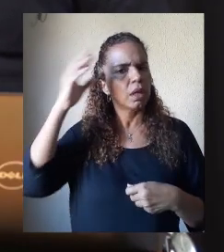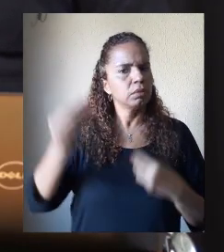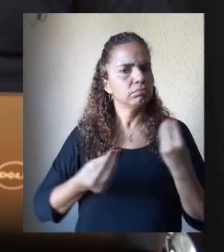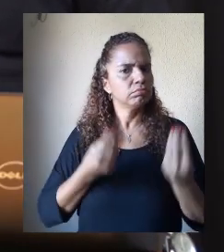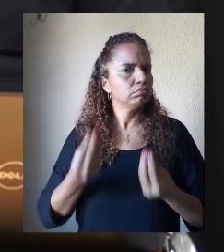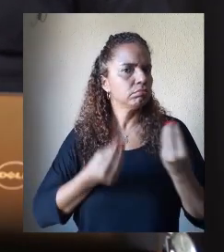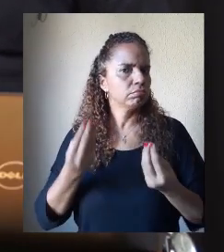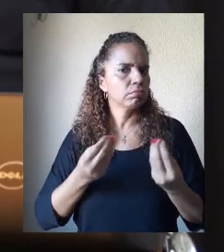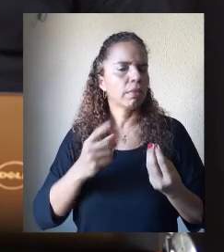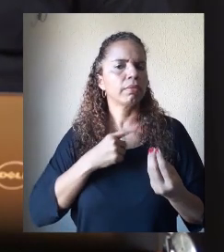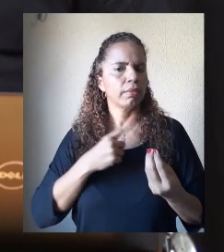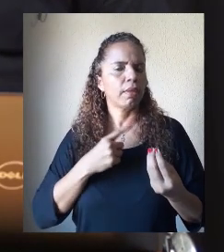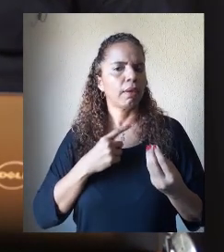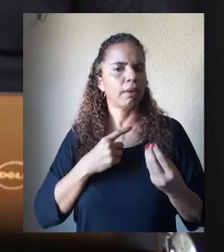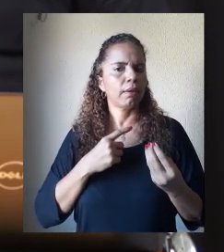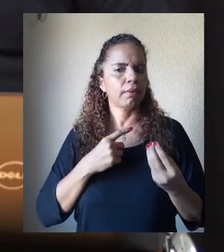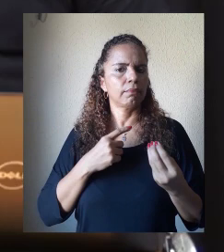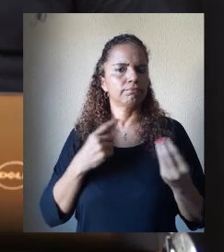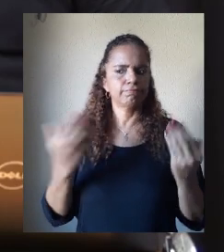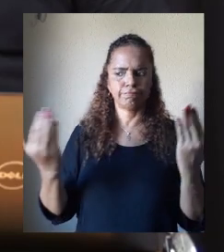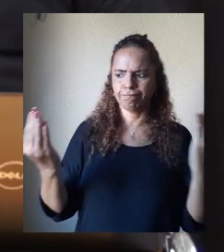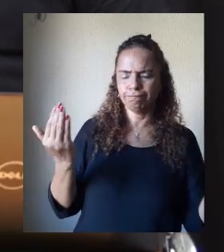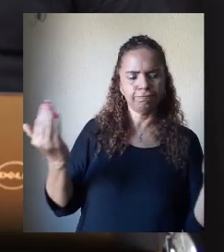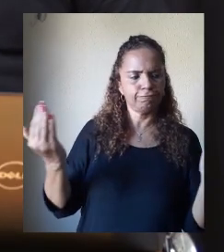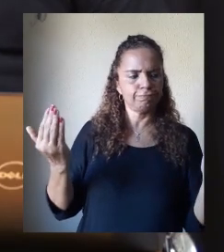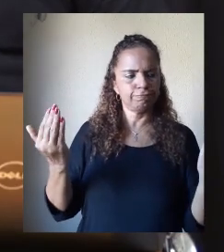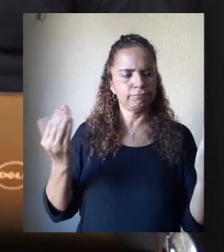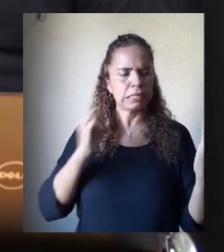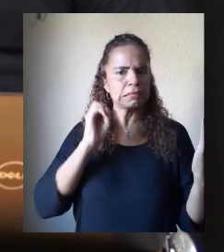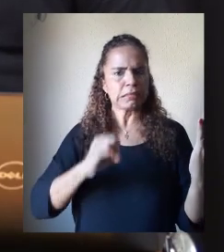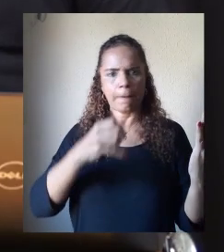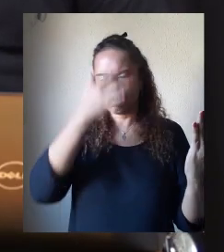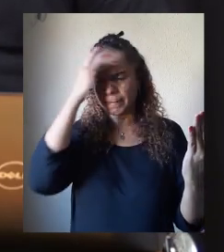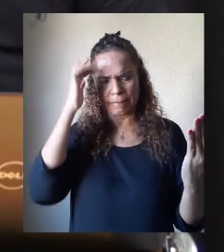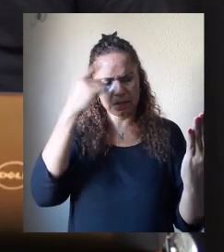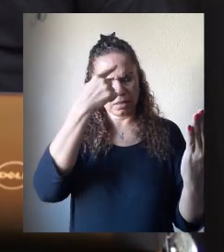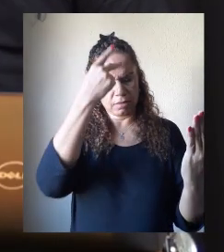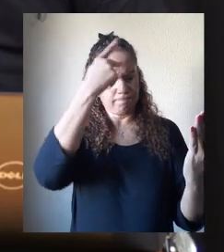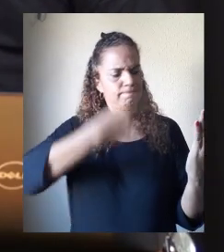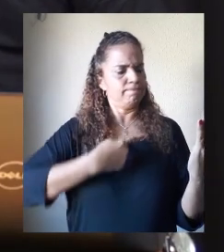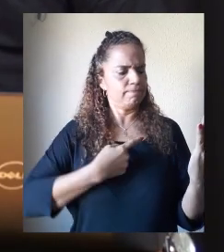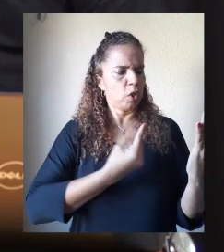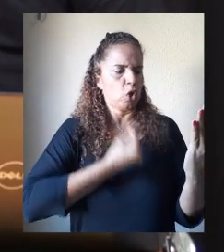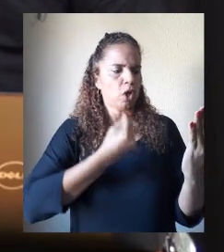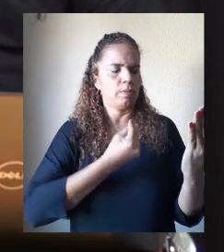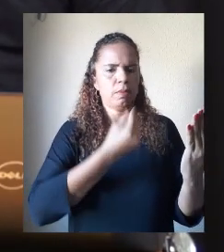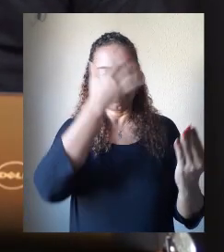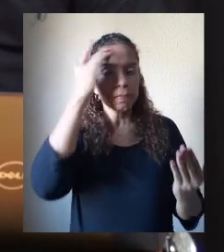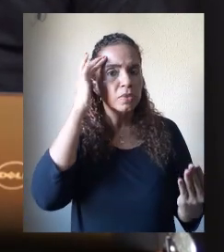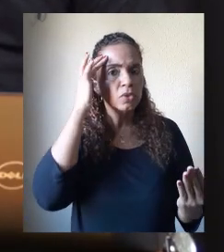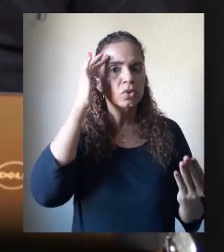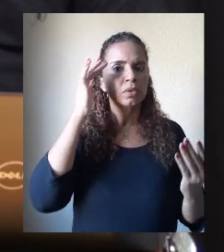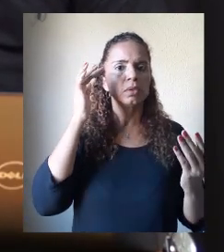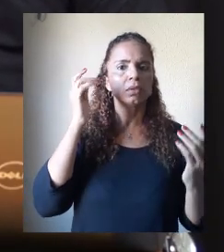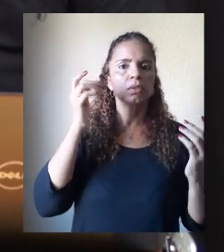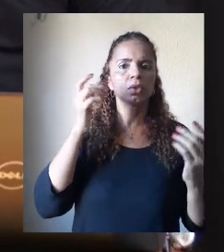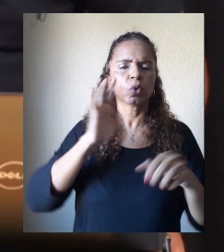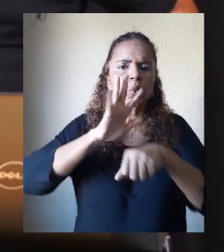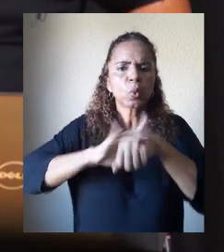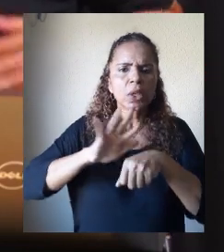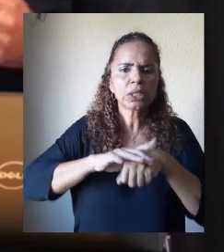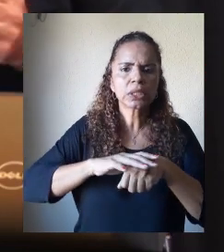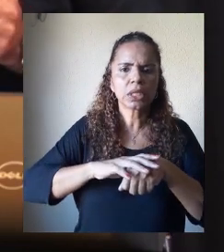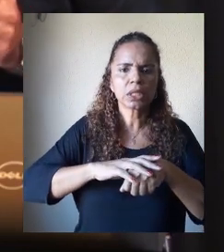pode avaliar do ponto de vista individual. Se a gente olhar só para o ponto de vista individual, do risco individual de adoecer com gravidade e morrer, a